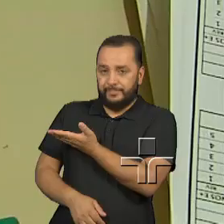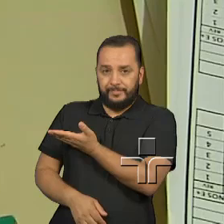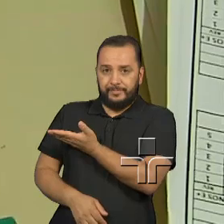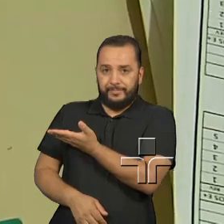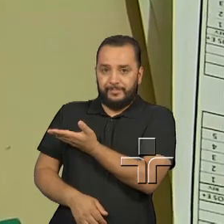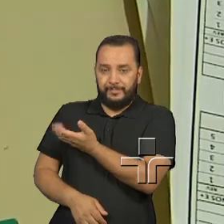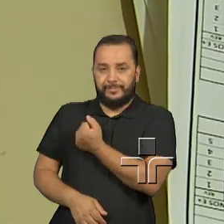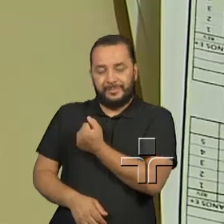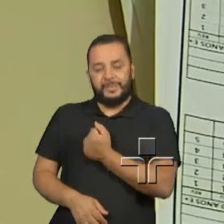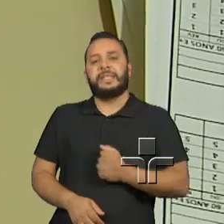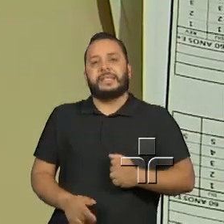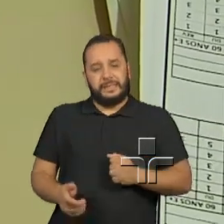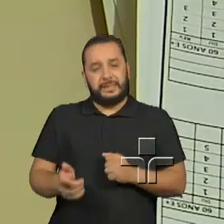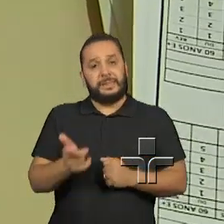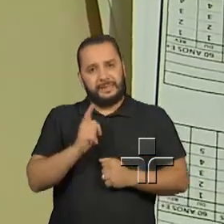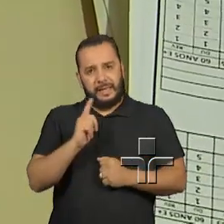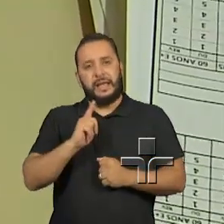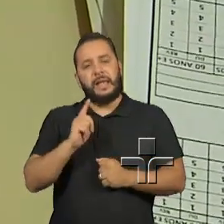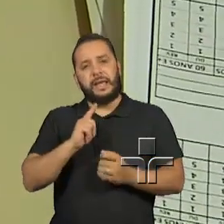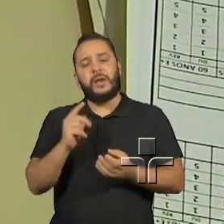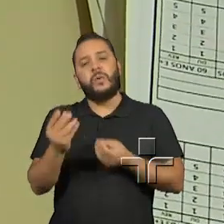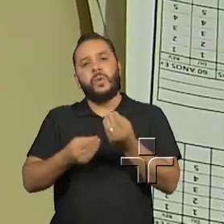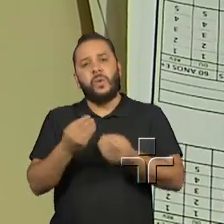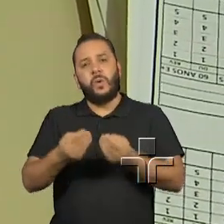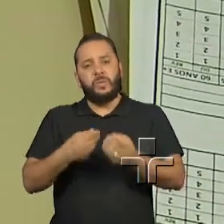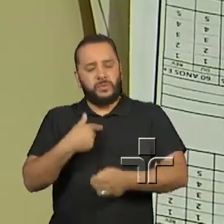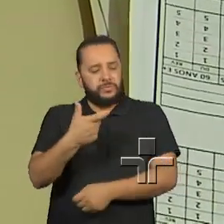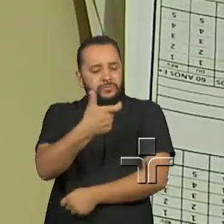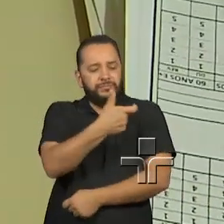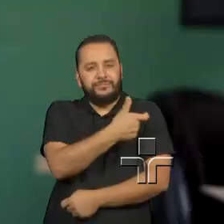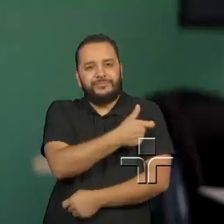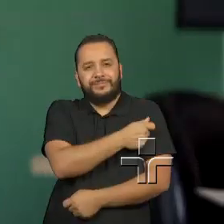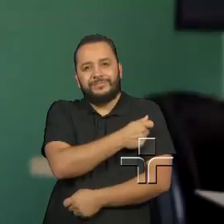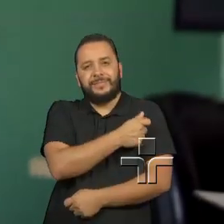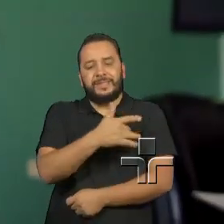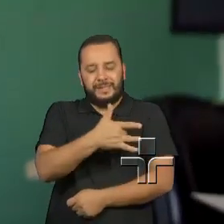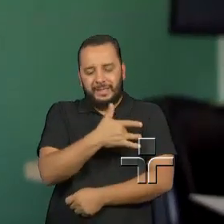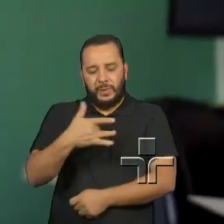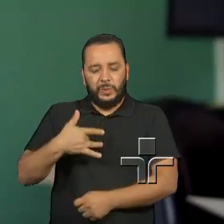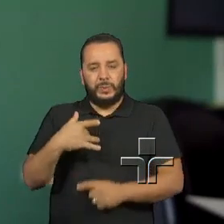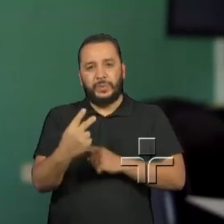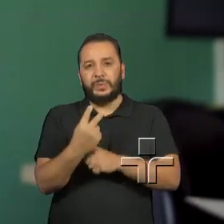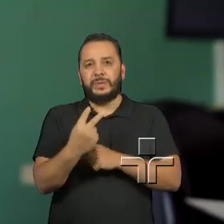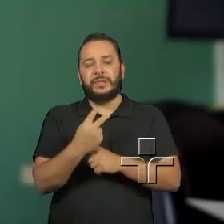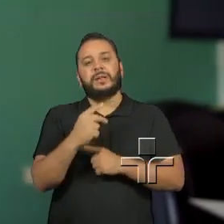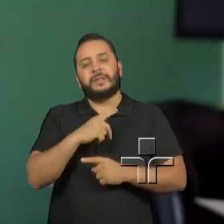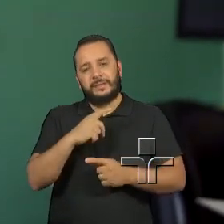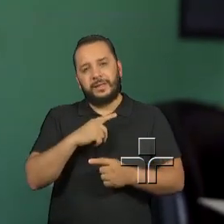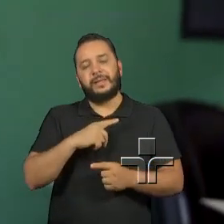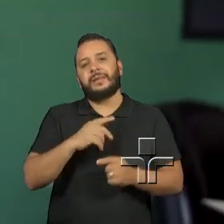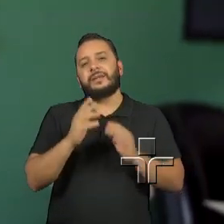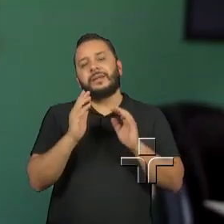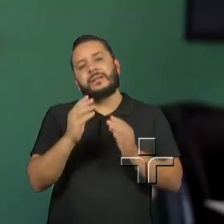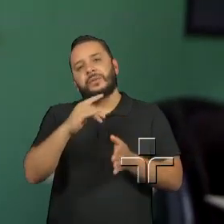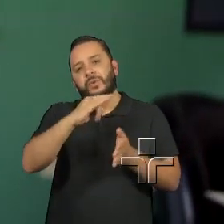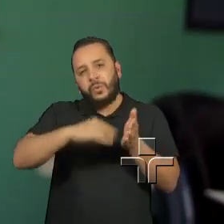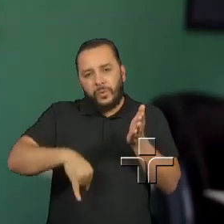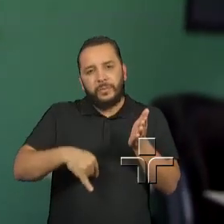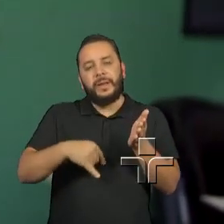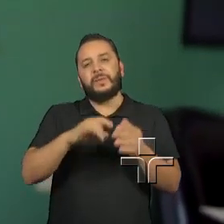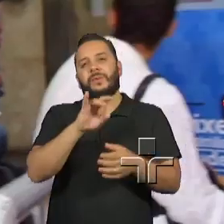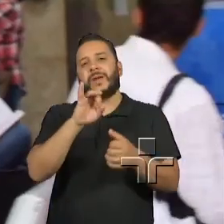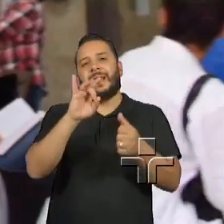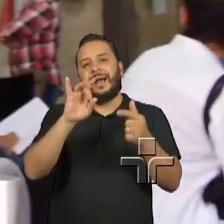Epidemiológica. E lá, dentro do programa de imunização, você vai ter acesso aos documentos técnicos sobre cada vacina, o